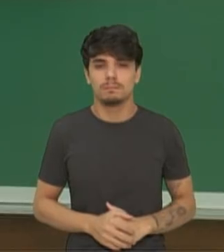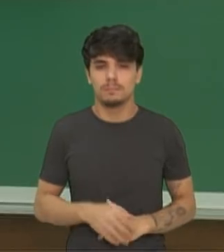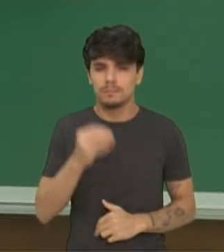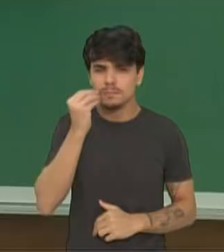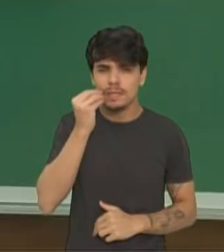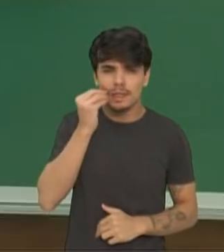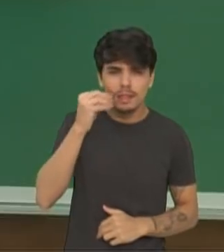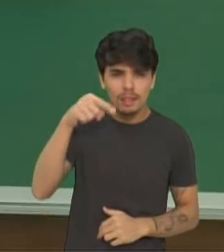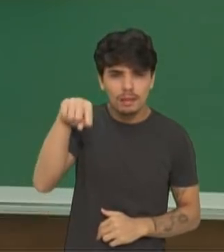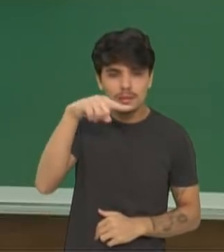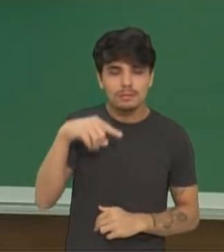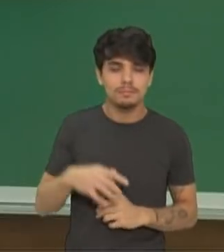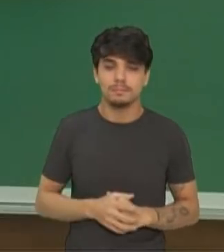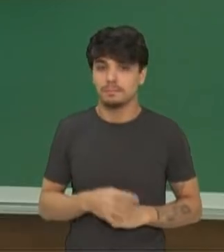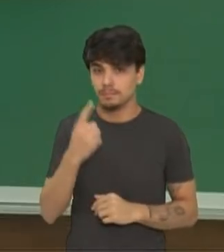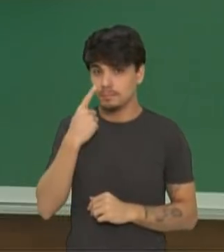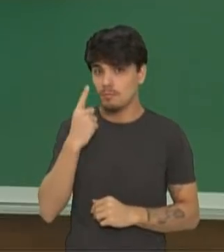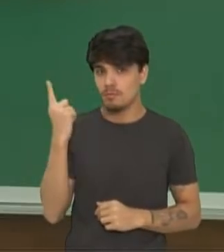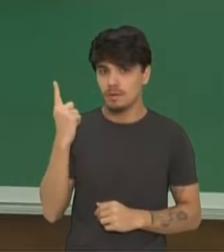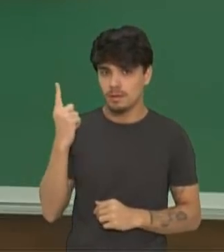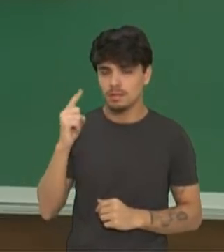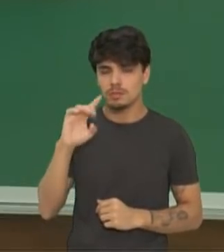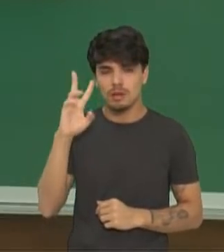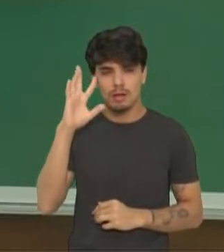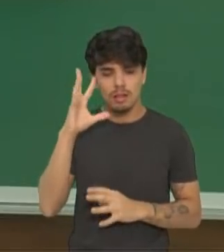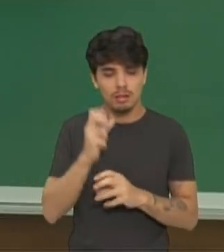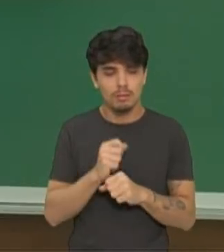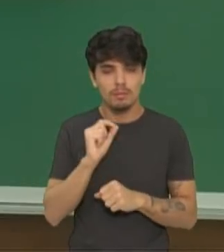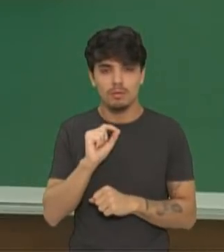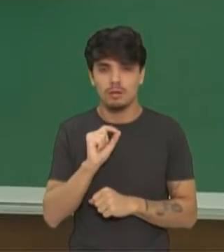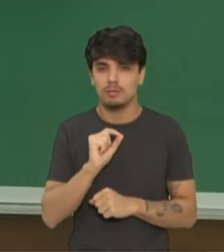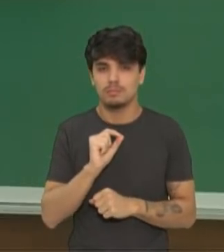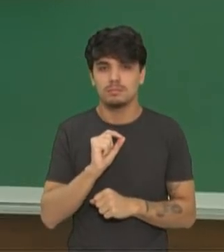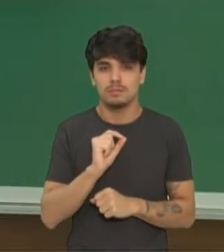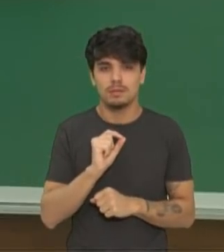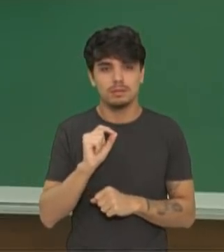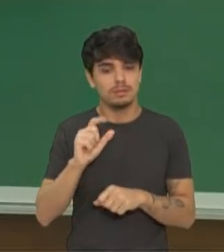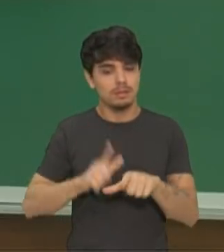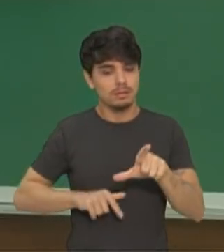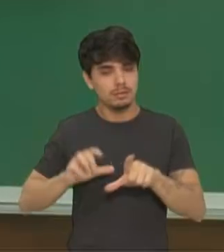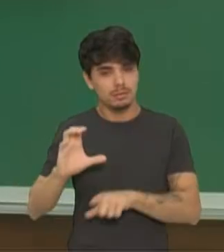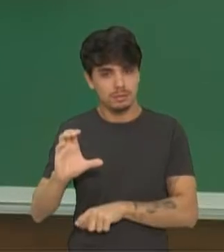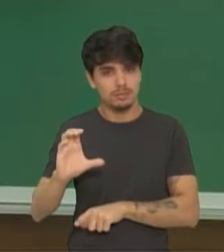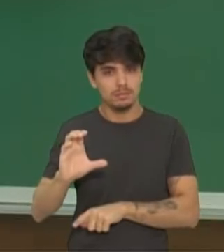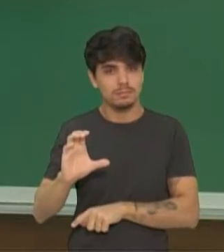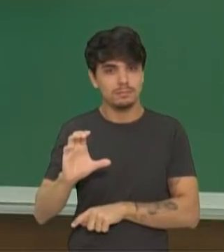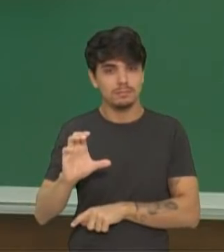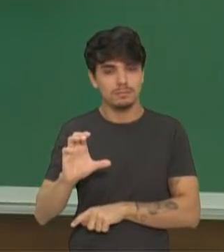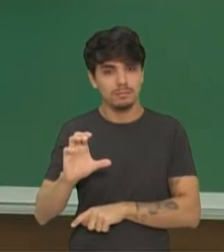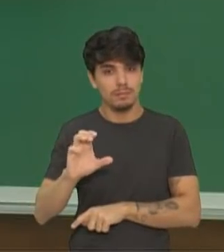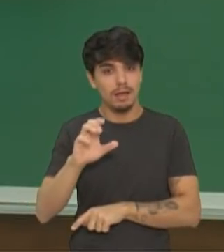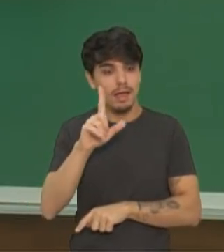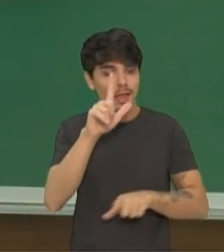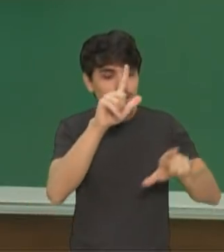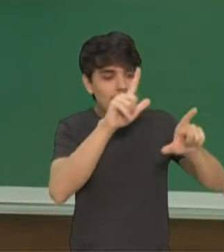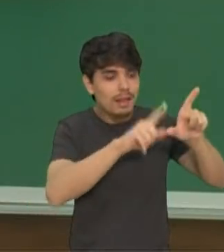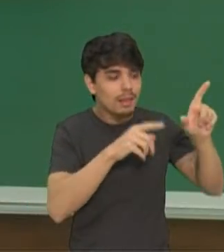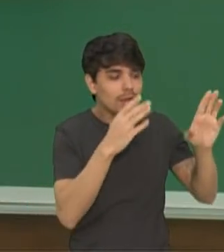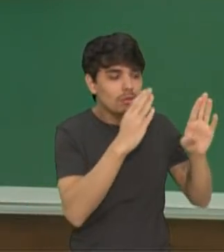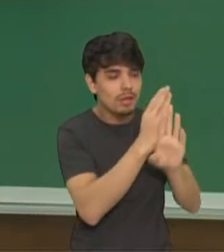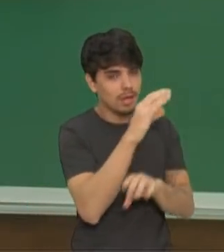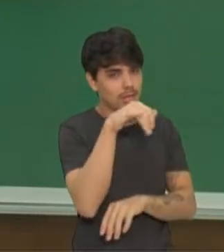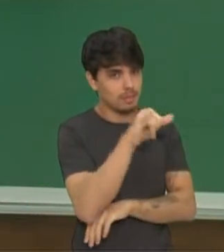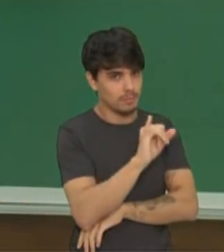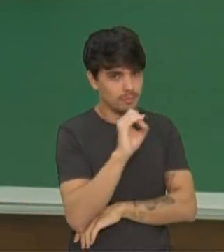Tentaram aí? Vamos ver? Então, só relembrando o que a gente fez. Na letra C, na incógnita Y, né? Então,